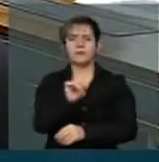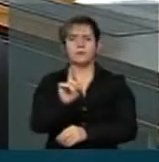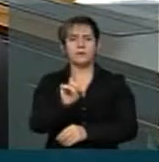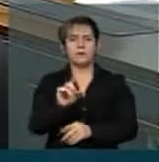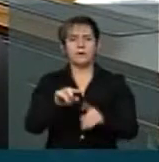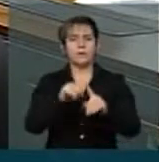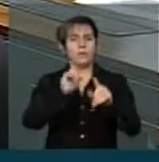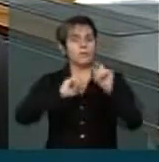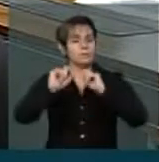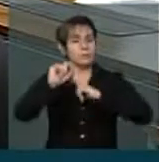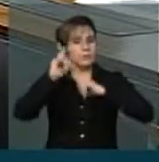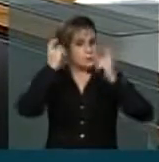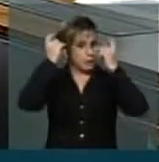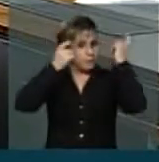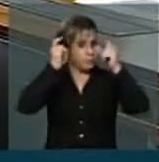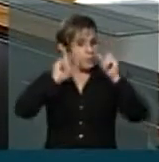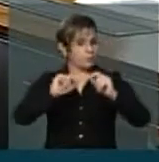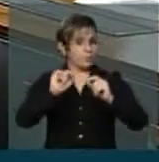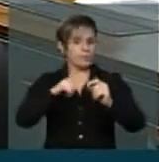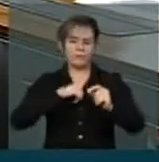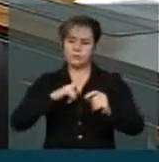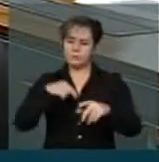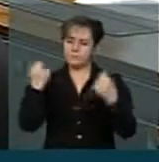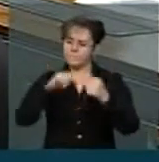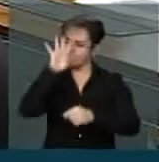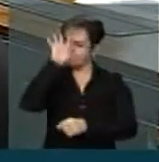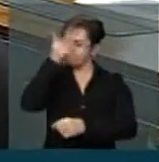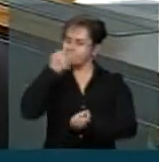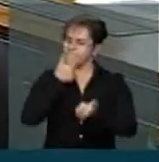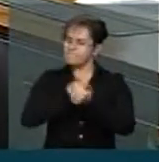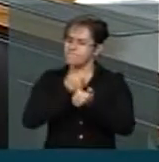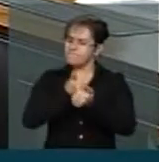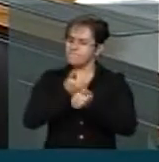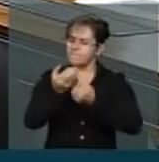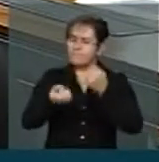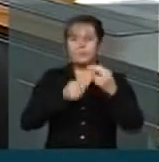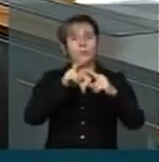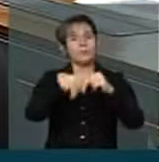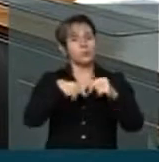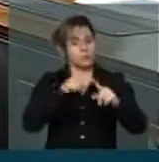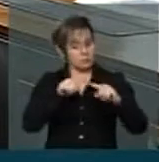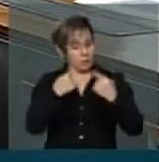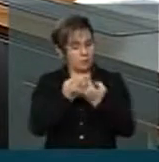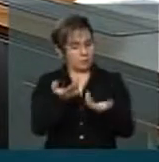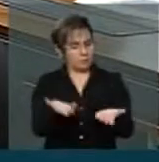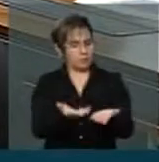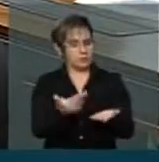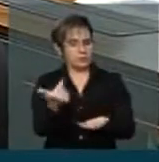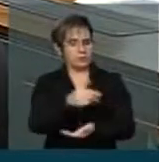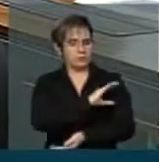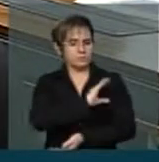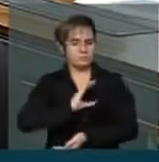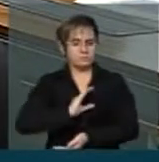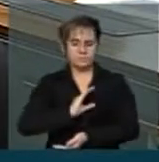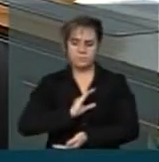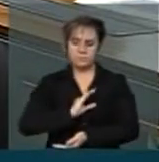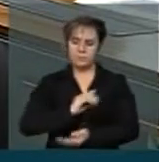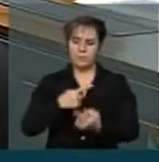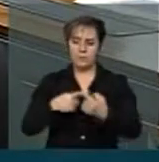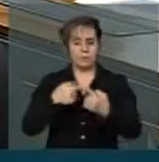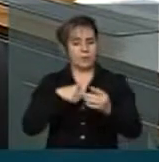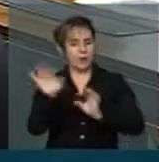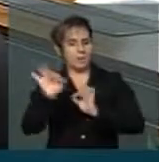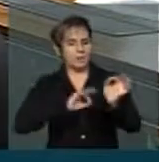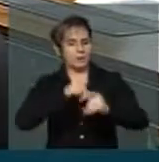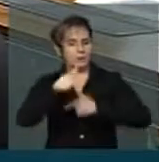preocupa é que as atitudes que nós tenhamos que tomar, e por isso o objetivo dessa subcomissão, da qual eu fiz questão dentro desse plano de